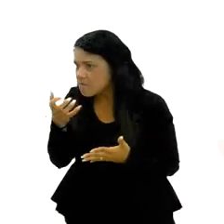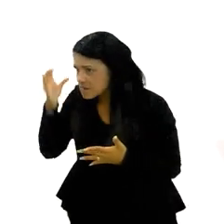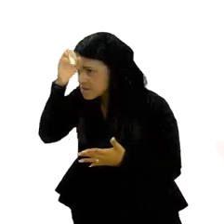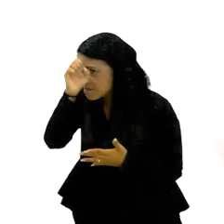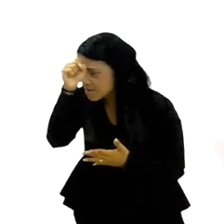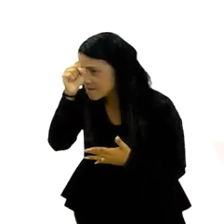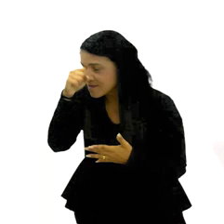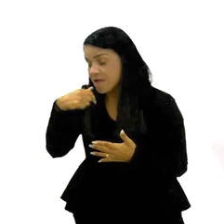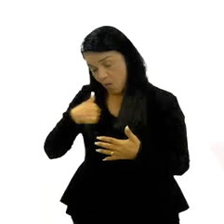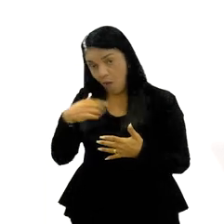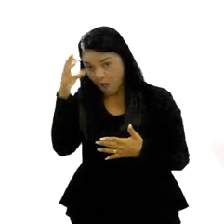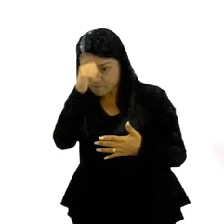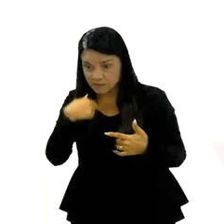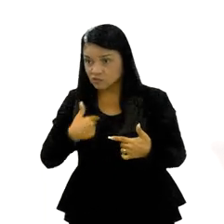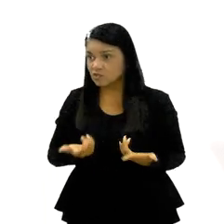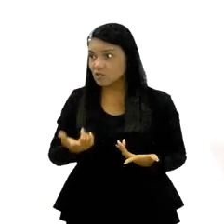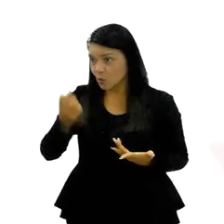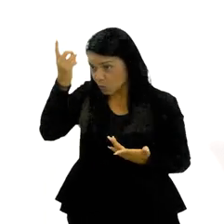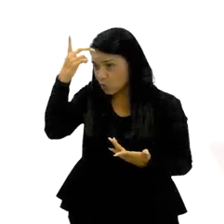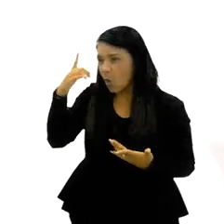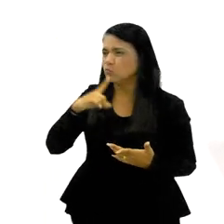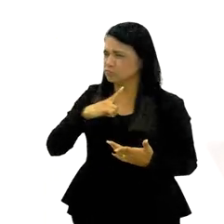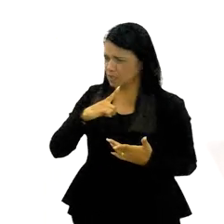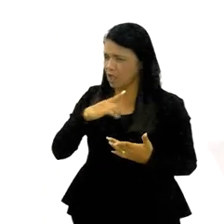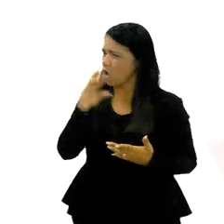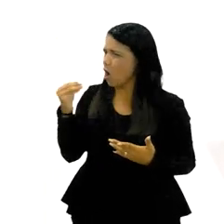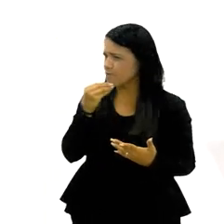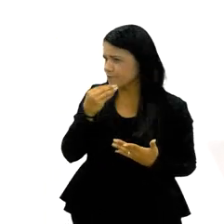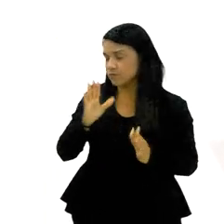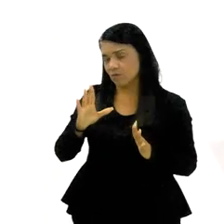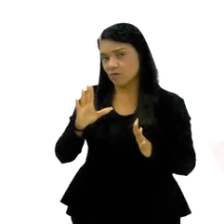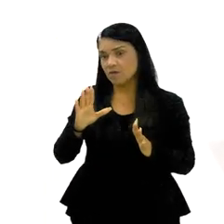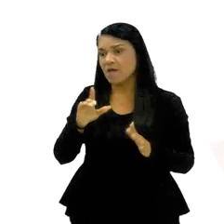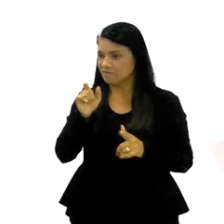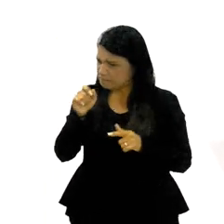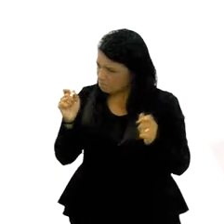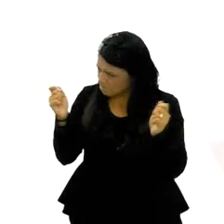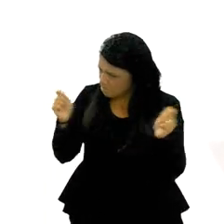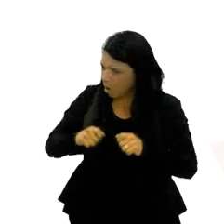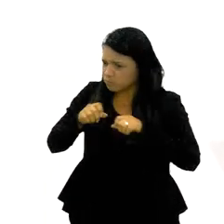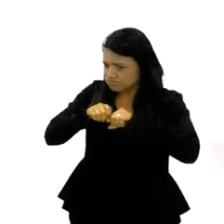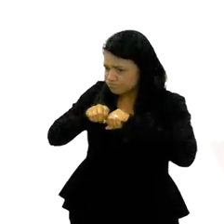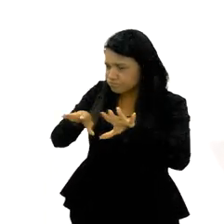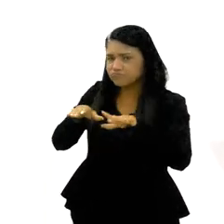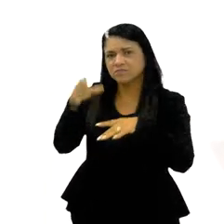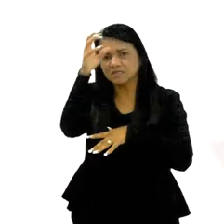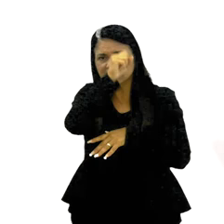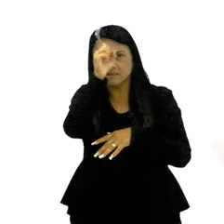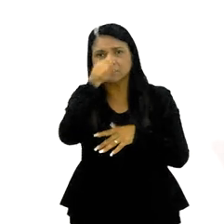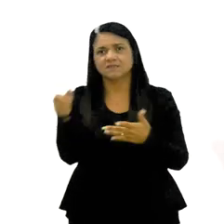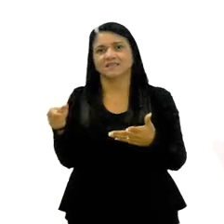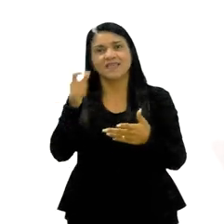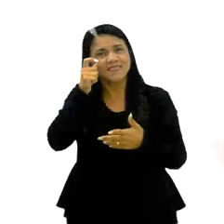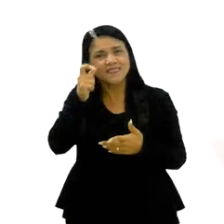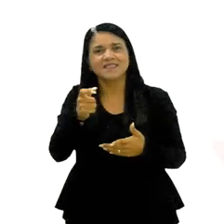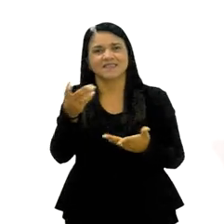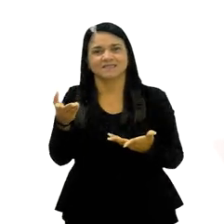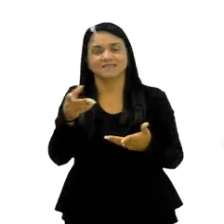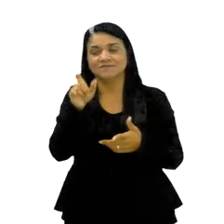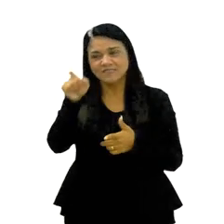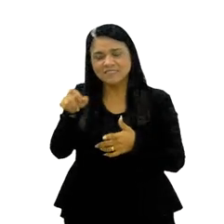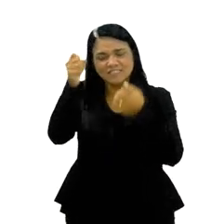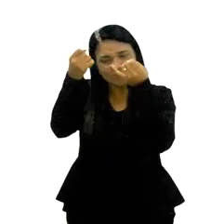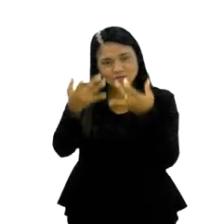não. Você quer aprender? Eu aprendi, cara. Eu tenho um dom, óbvio, a gente tem um talento, mas você pode passar isso adiante. Isso é muito interessante.